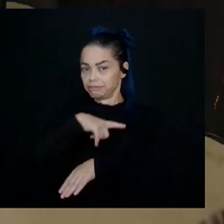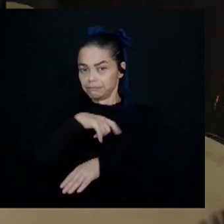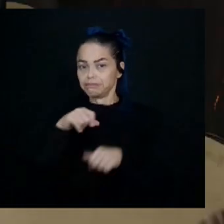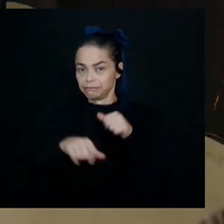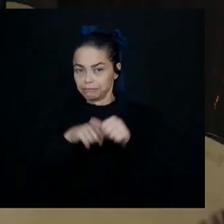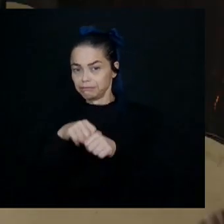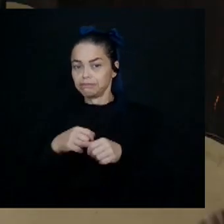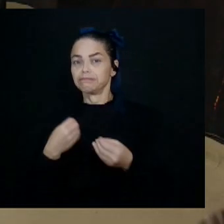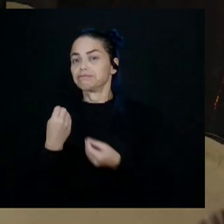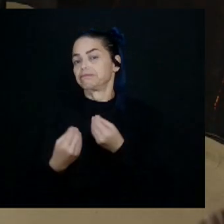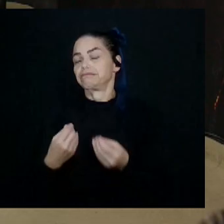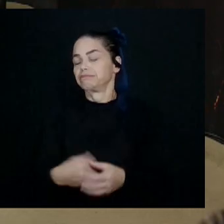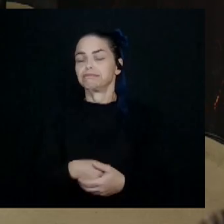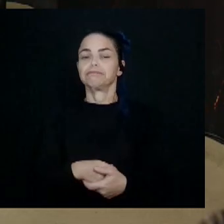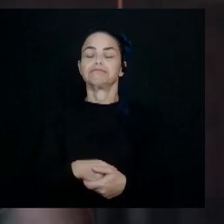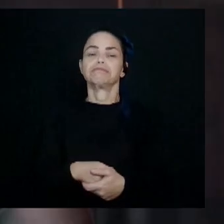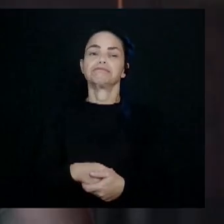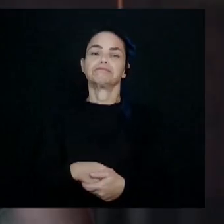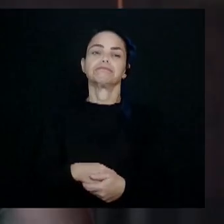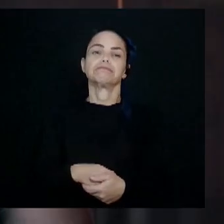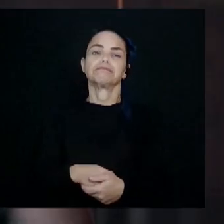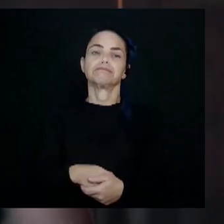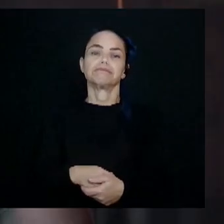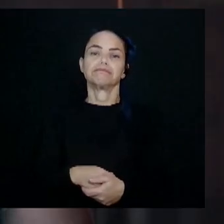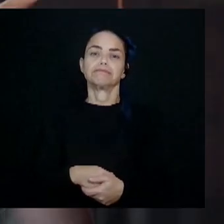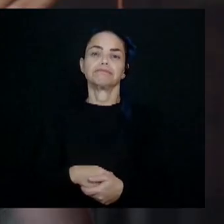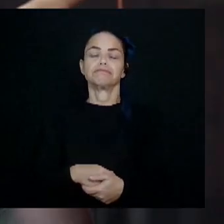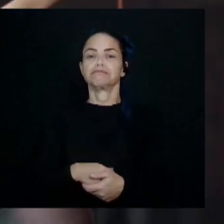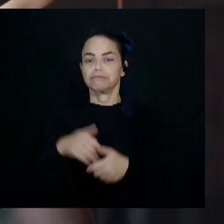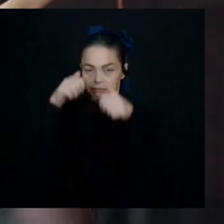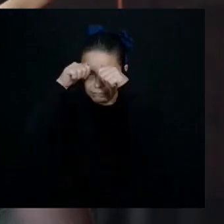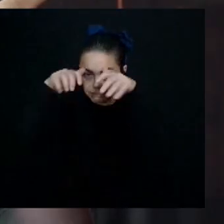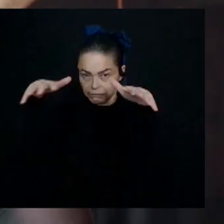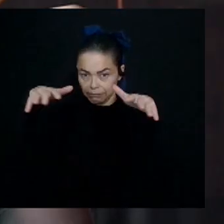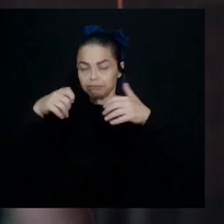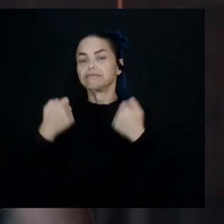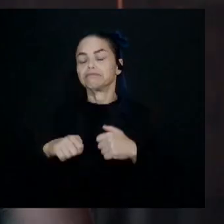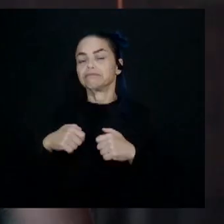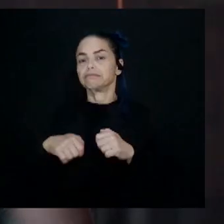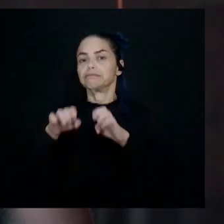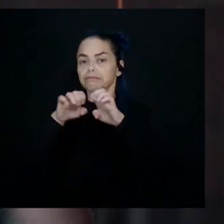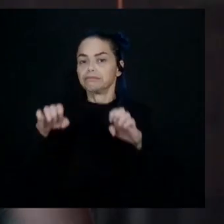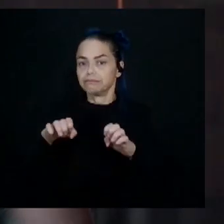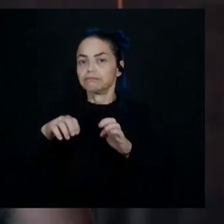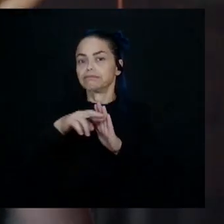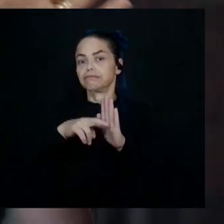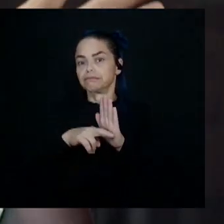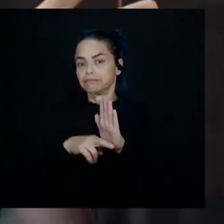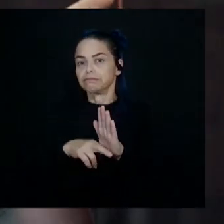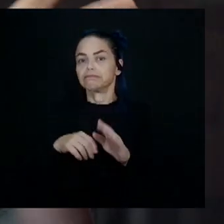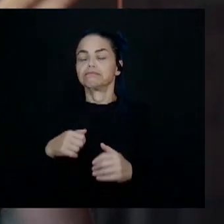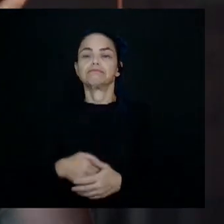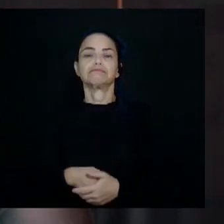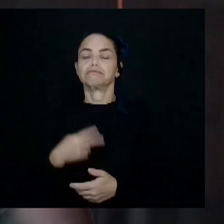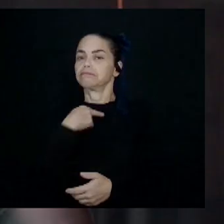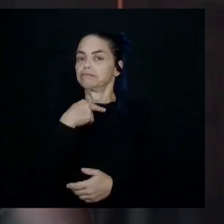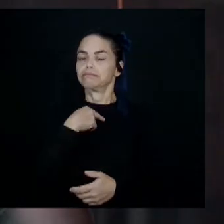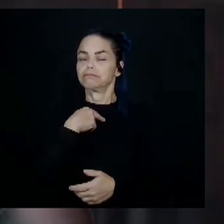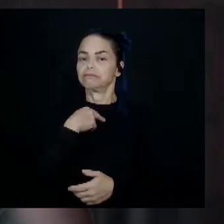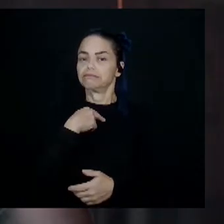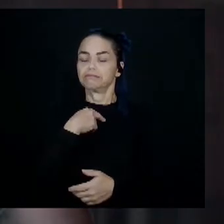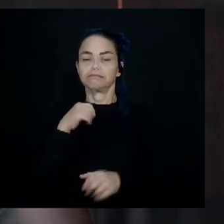faz? Um autista precisa de rotina estruturada. Precisa, então, né? não pode desestruturar